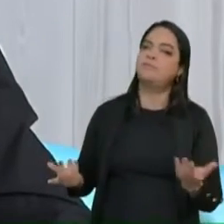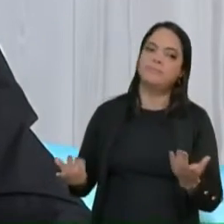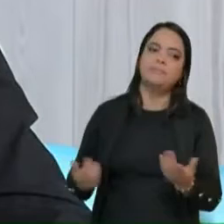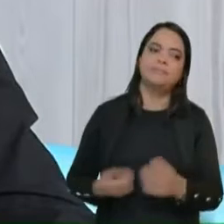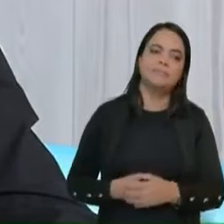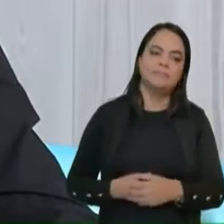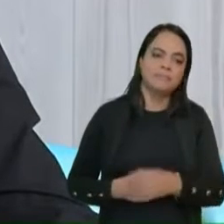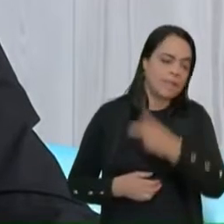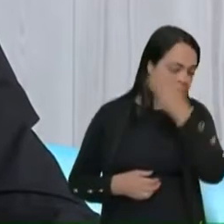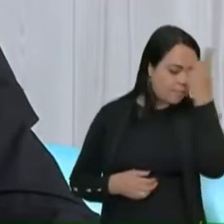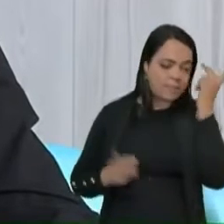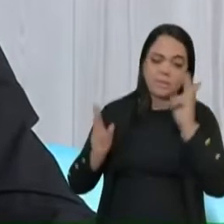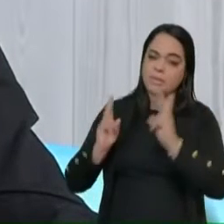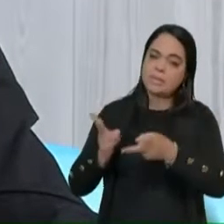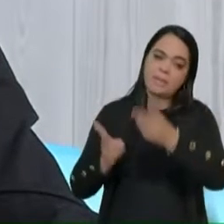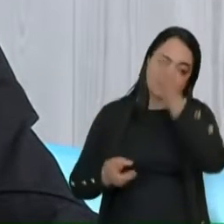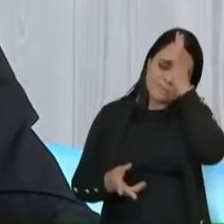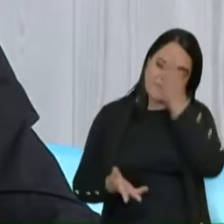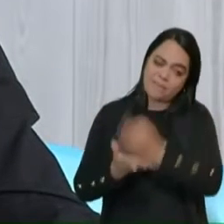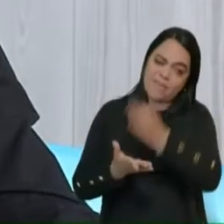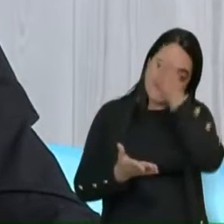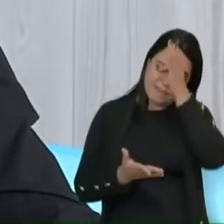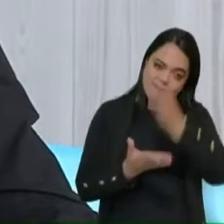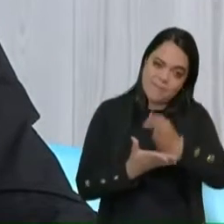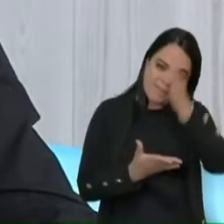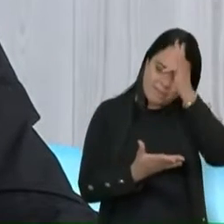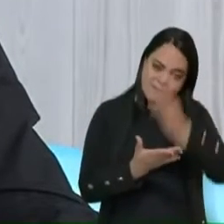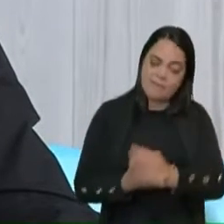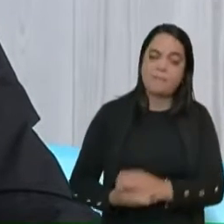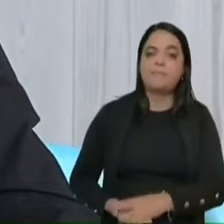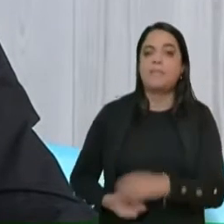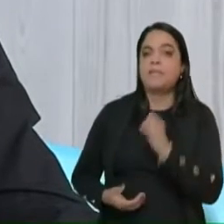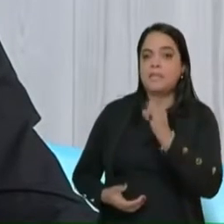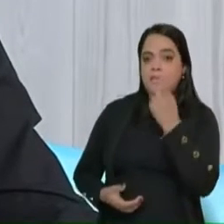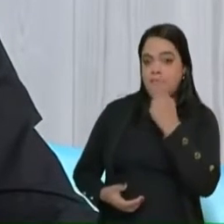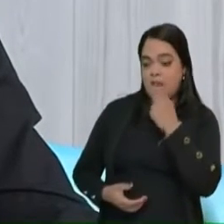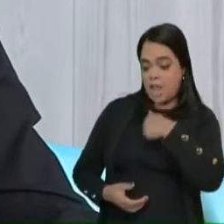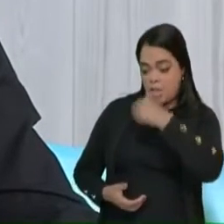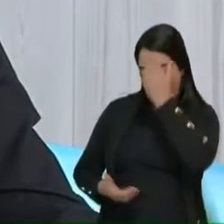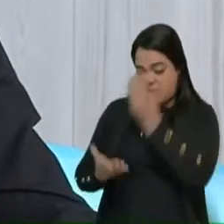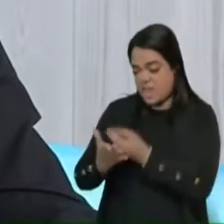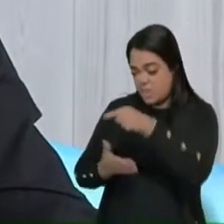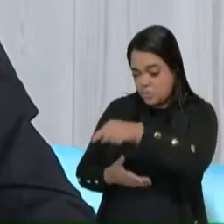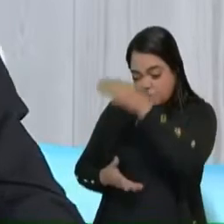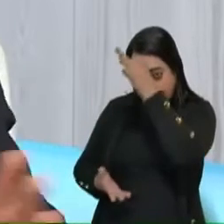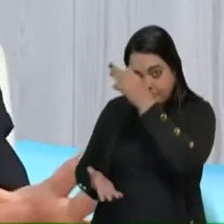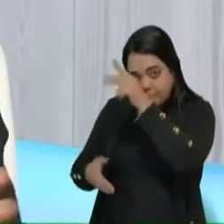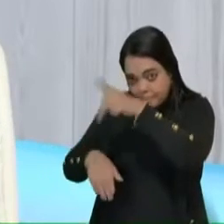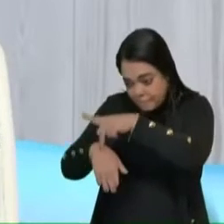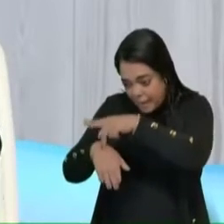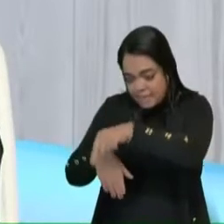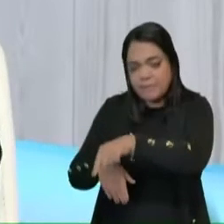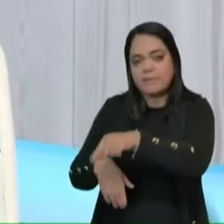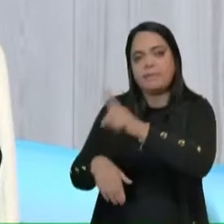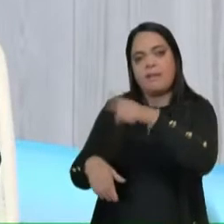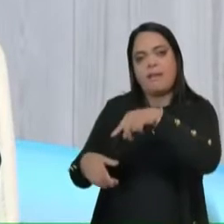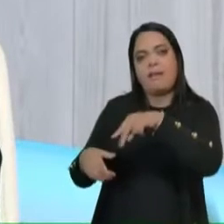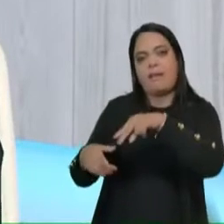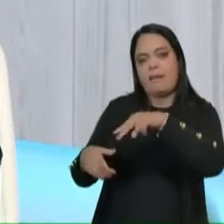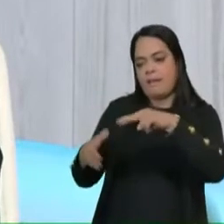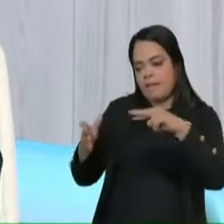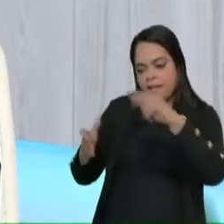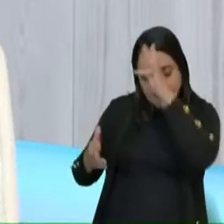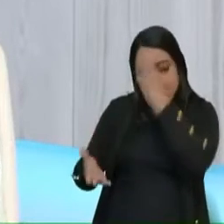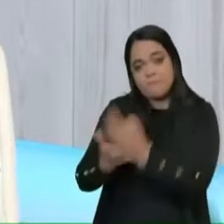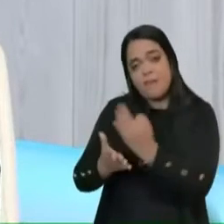As pessoas sempre têm fé em alguma coisa se elas falarem Ah eu tenho fé nessa pedra né isso isso é importante